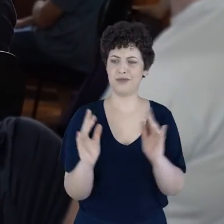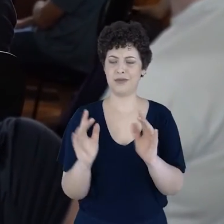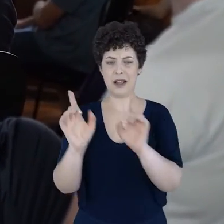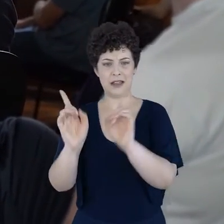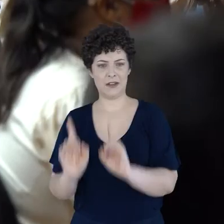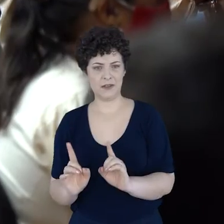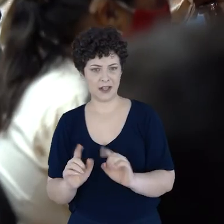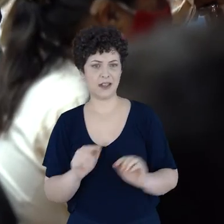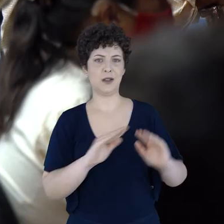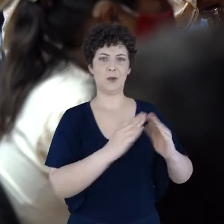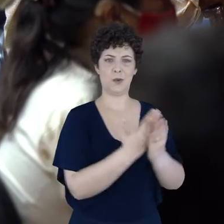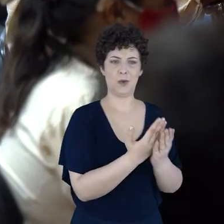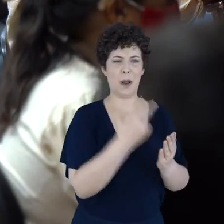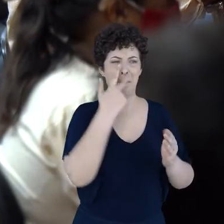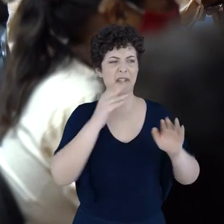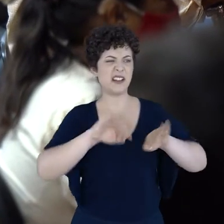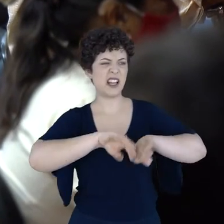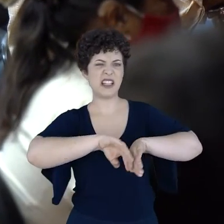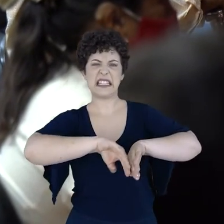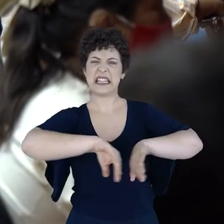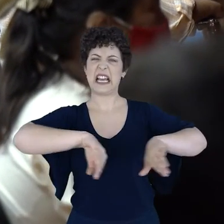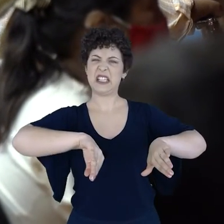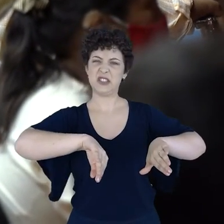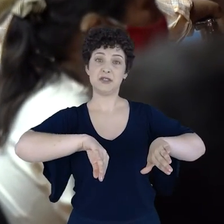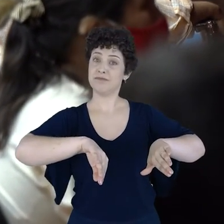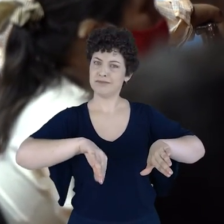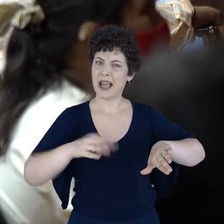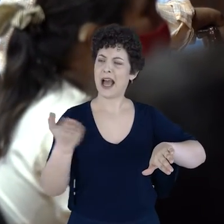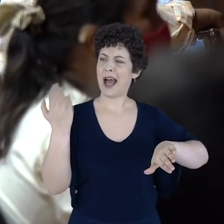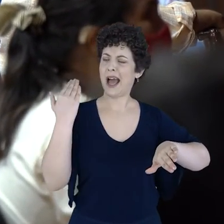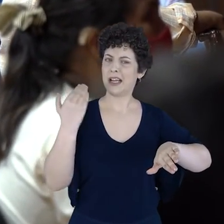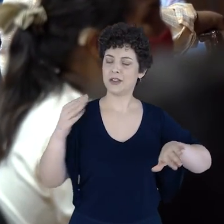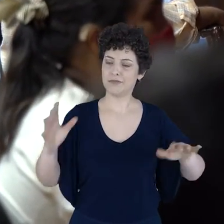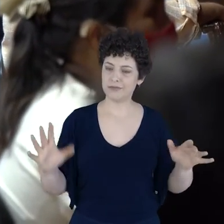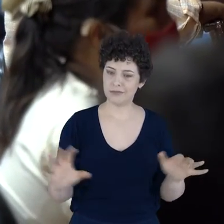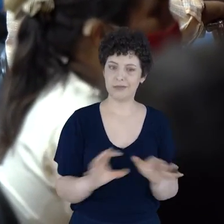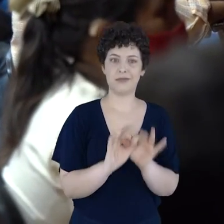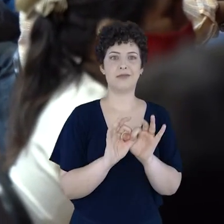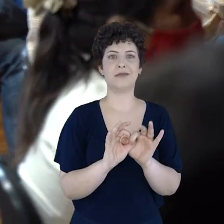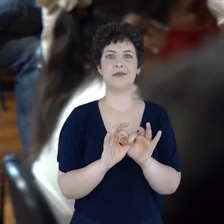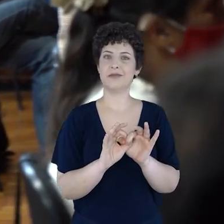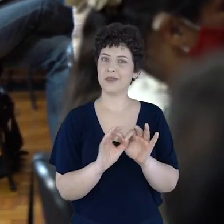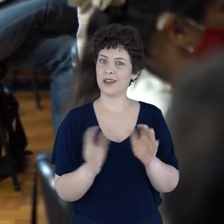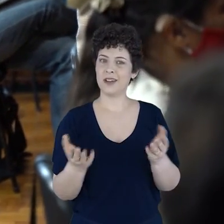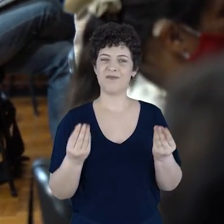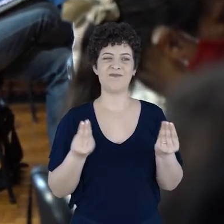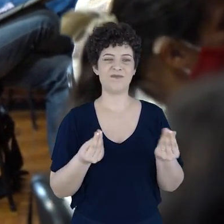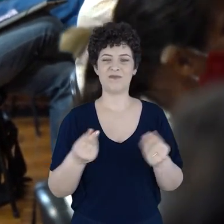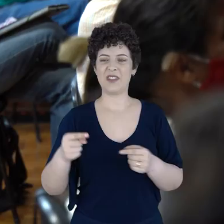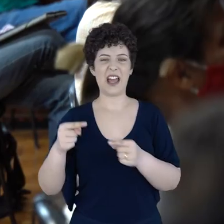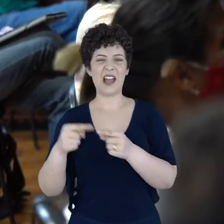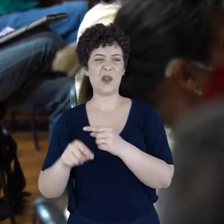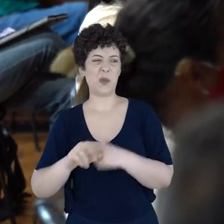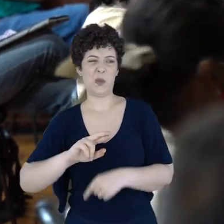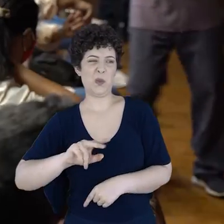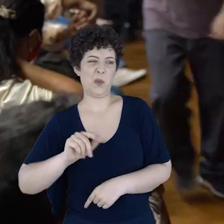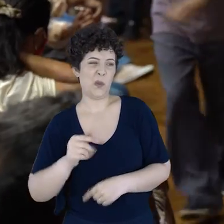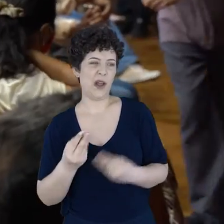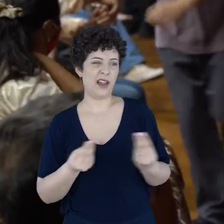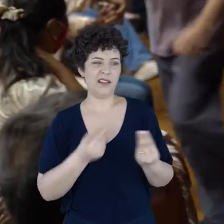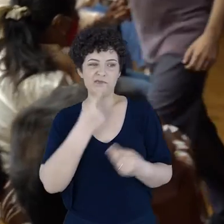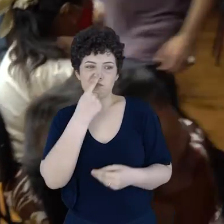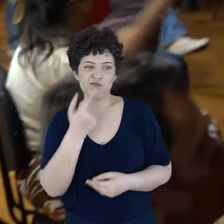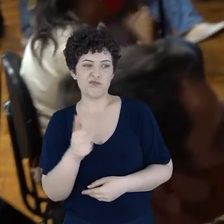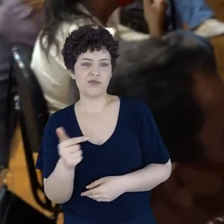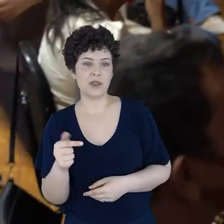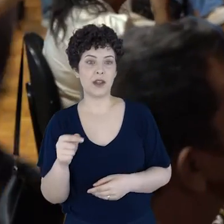pessoas com deficiência do conservatório, que parecia algo tão longe, né, da realidade delas, algo que não era para elas,